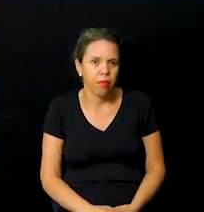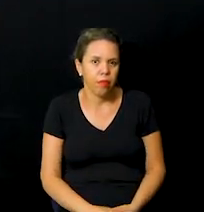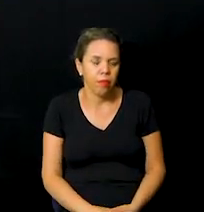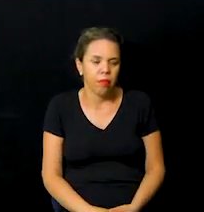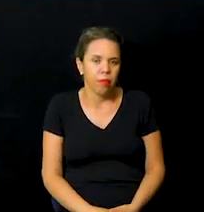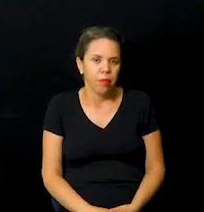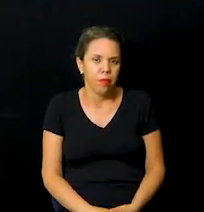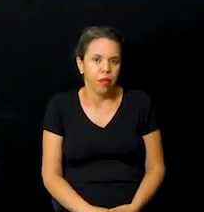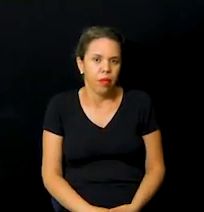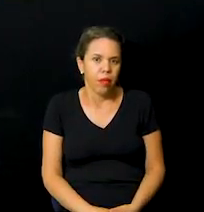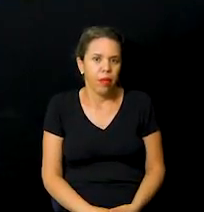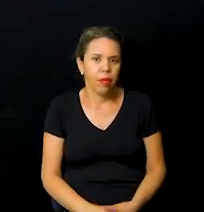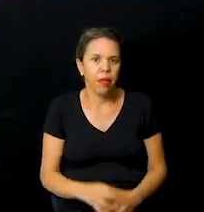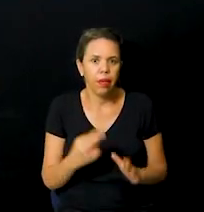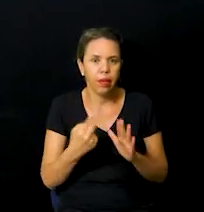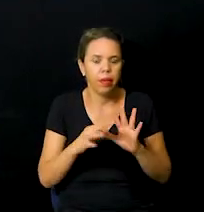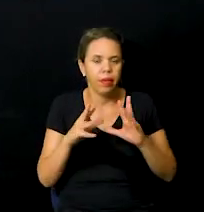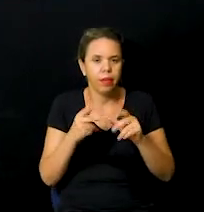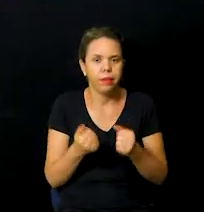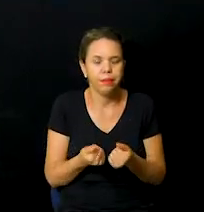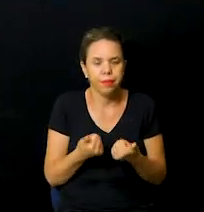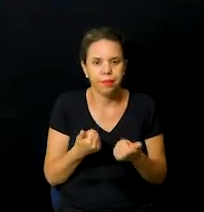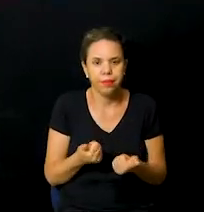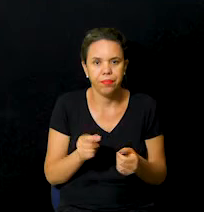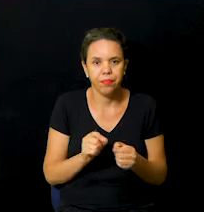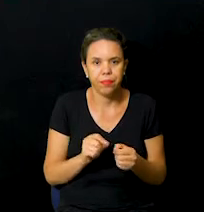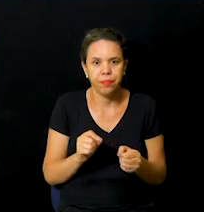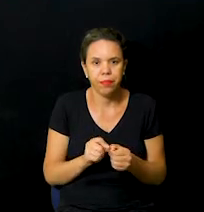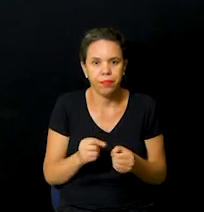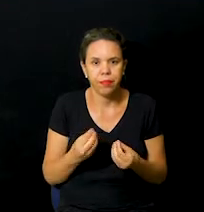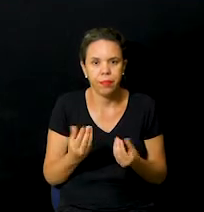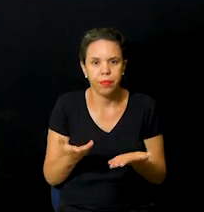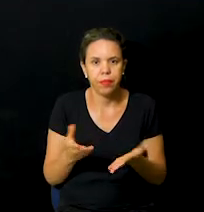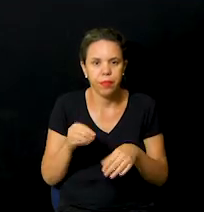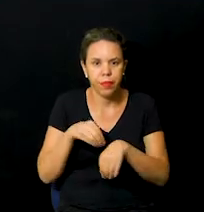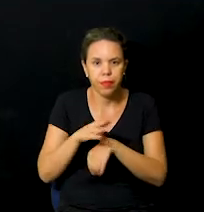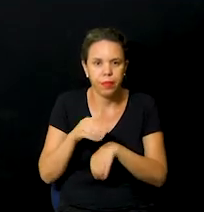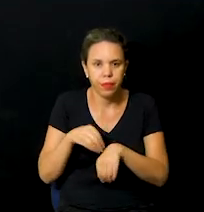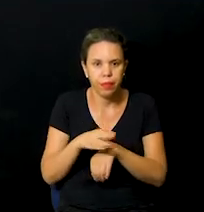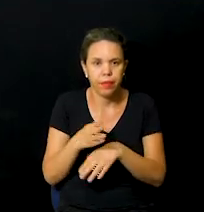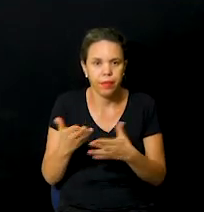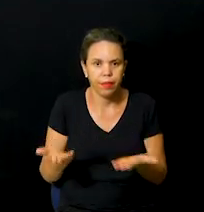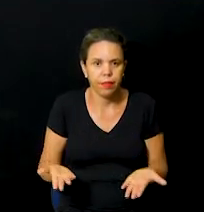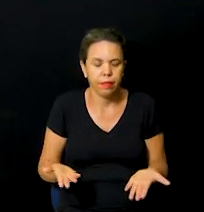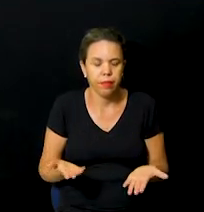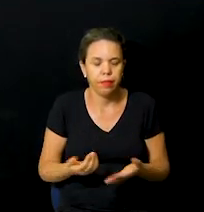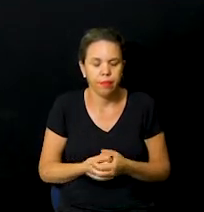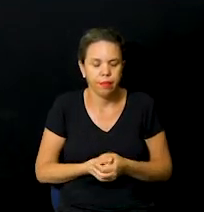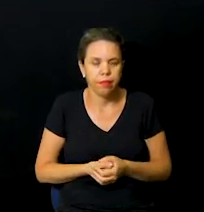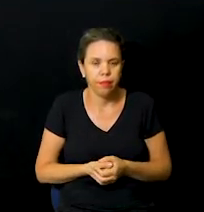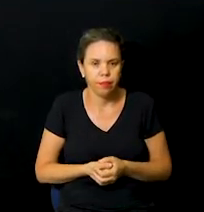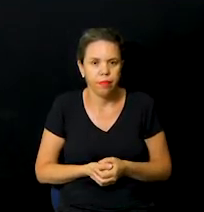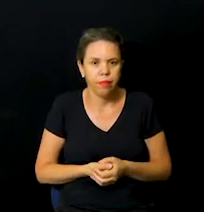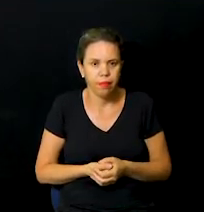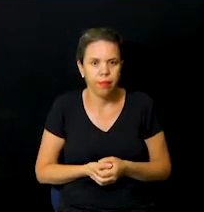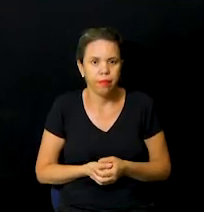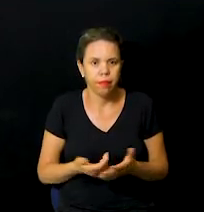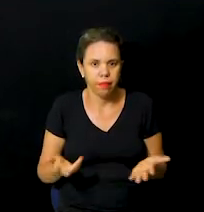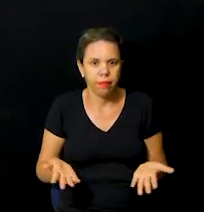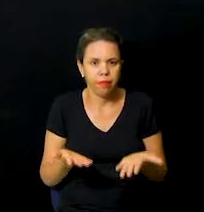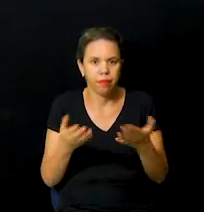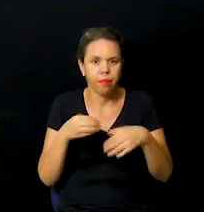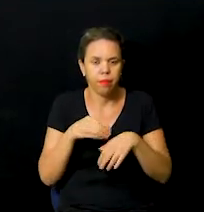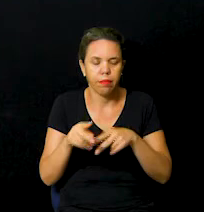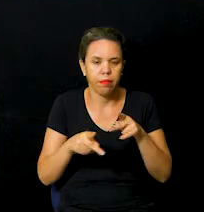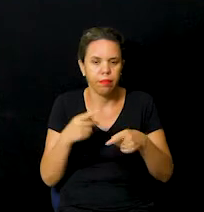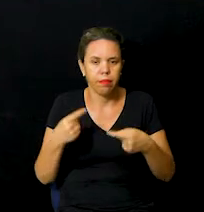tudo bem. Por que a gente tem que nomear tudo? O mais importante é que ela faça, que ela entregue, que ela realize. Então, essa é a vocação